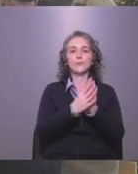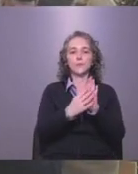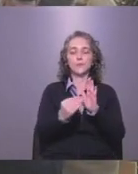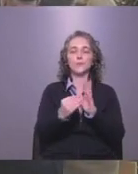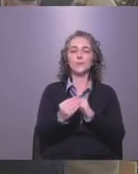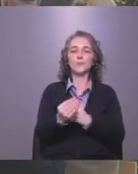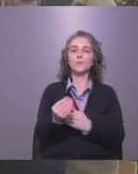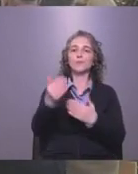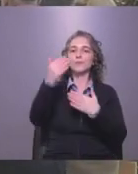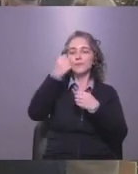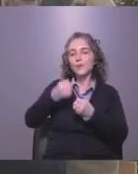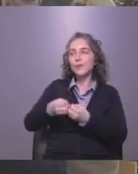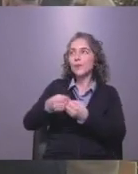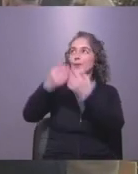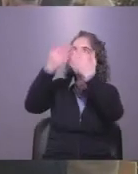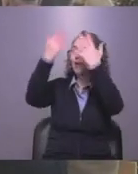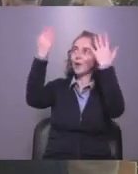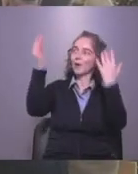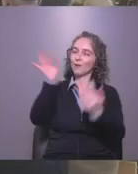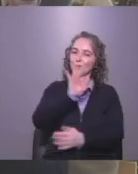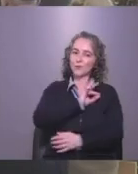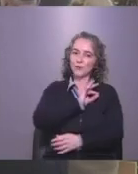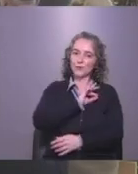Glória a Deus.